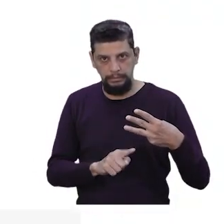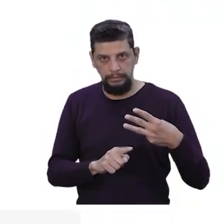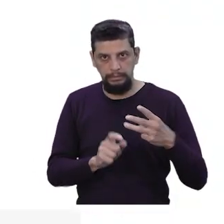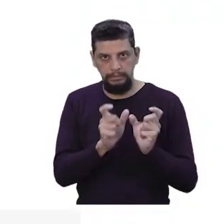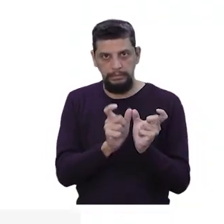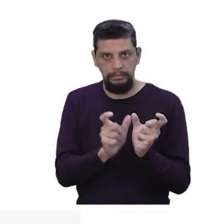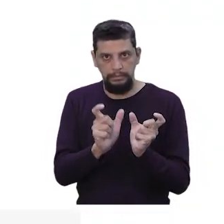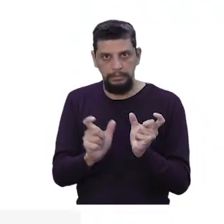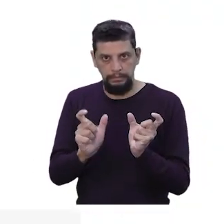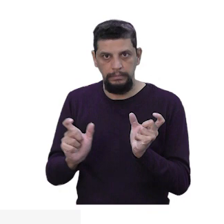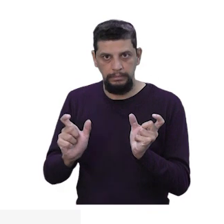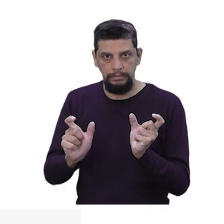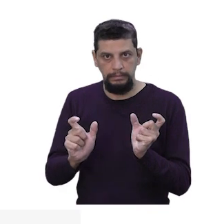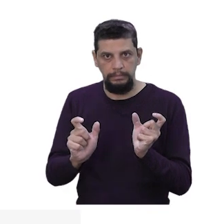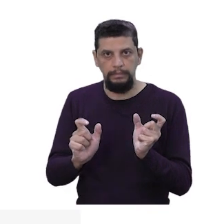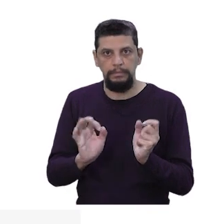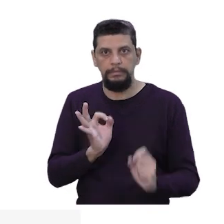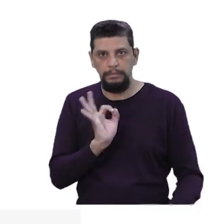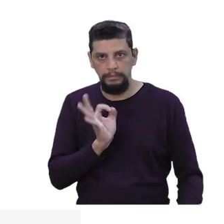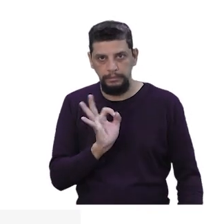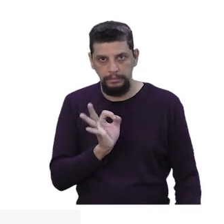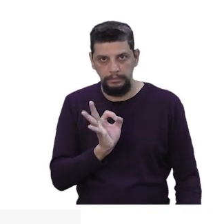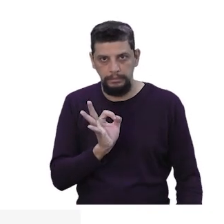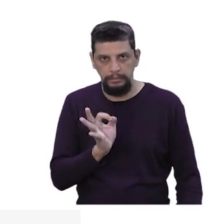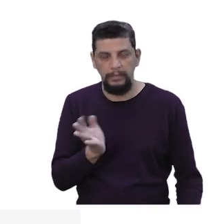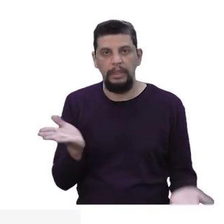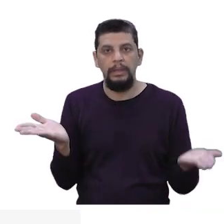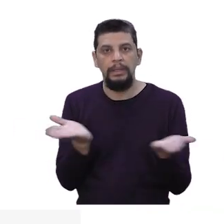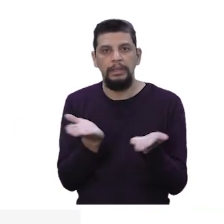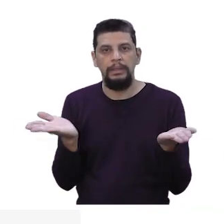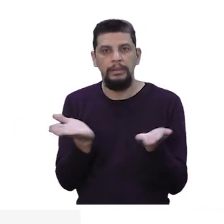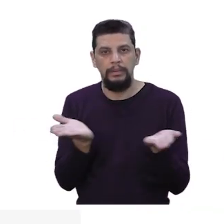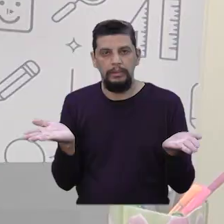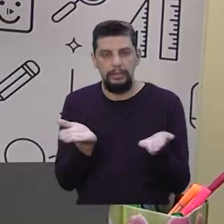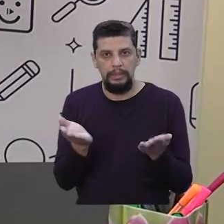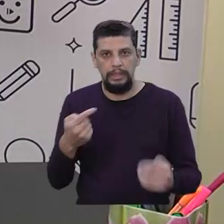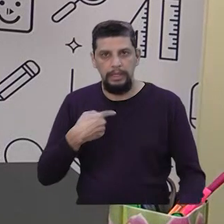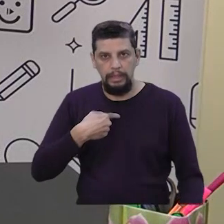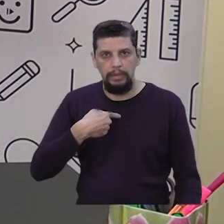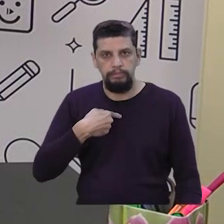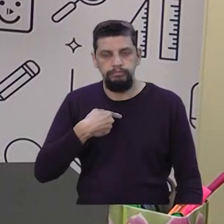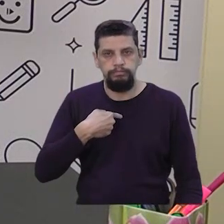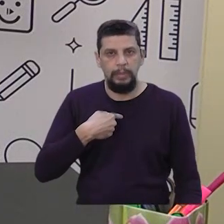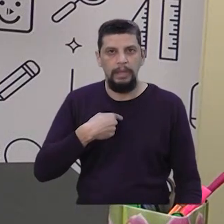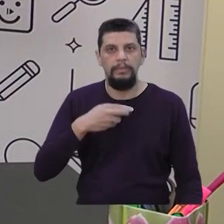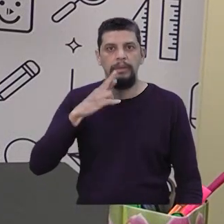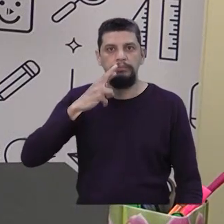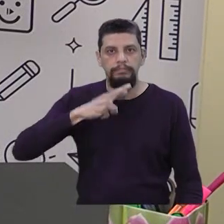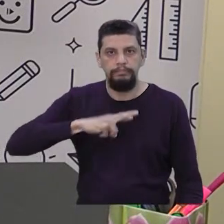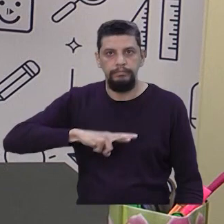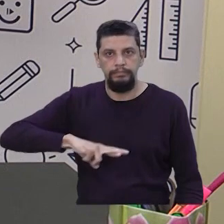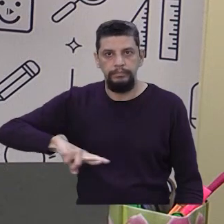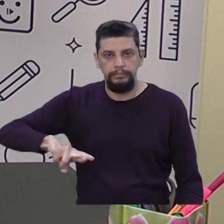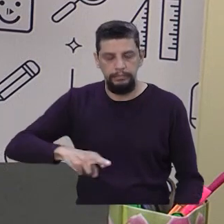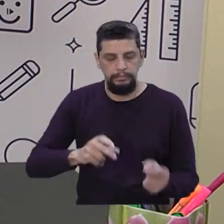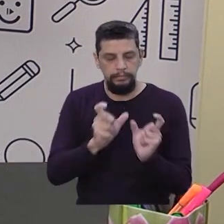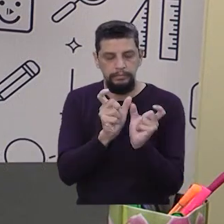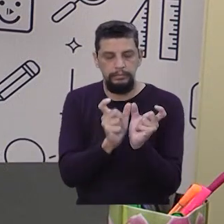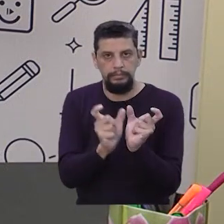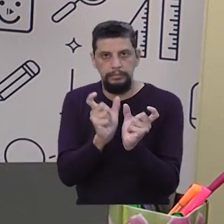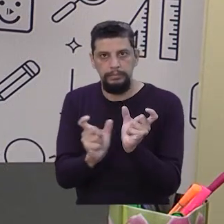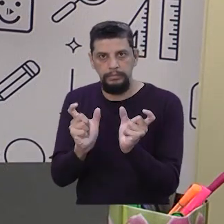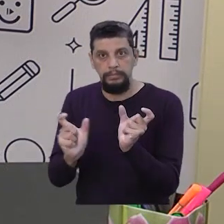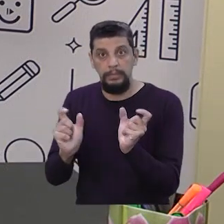Ar-vo-re. Árvore, três sílabas. Agora, eu vou repetir estas